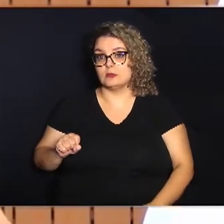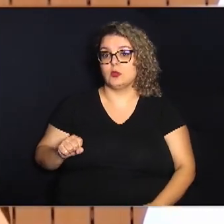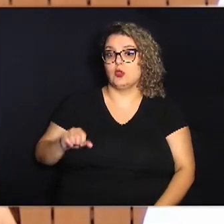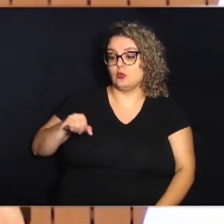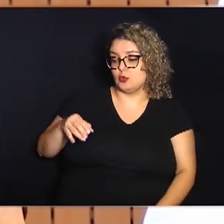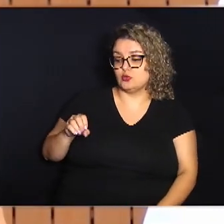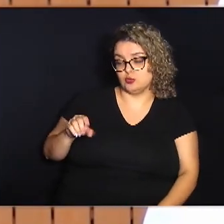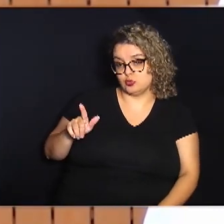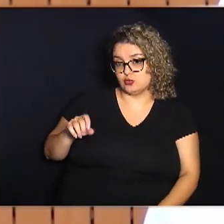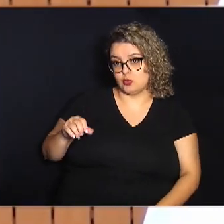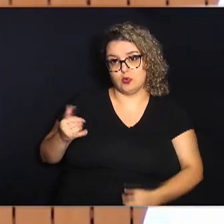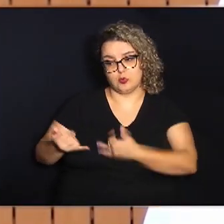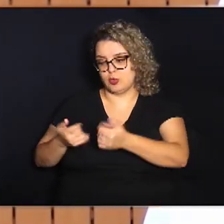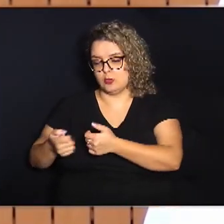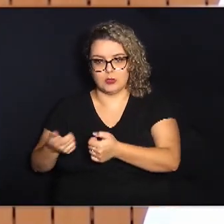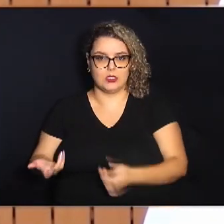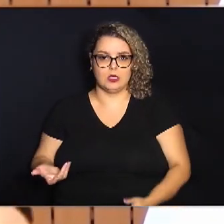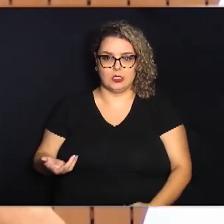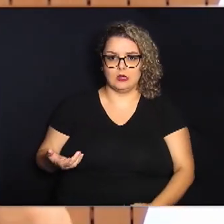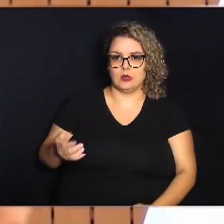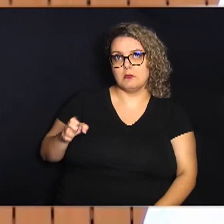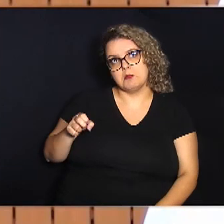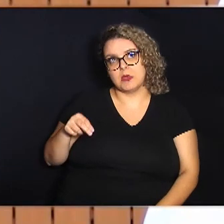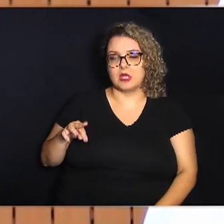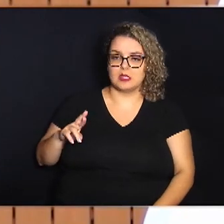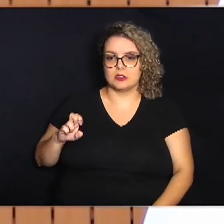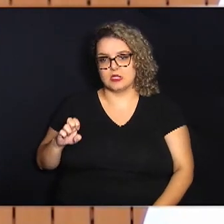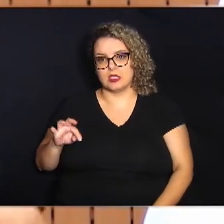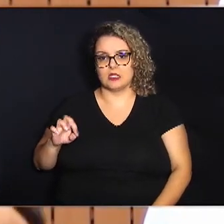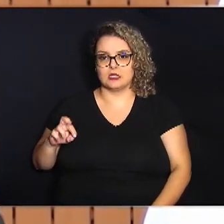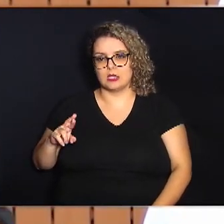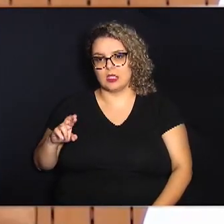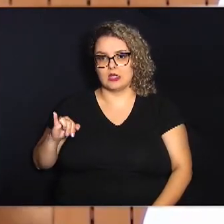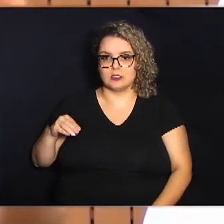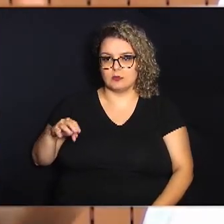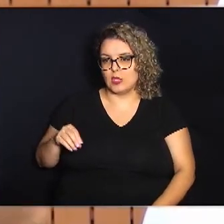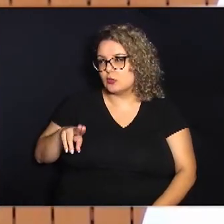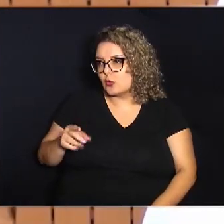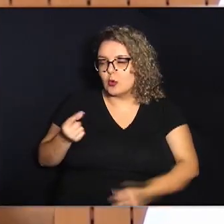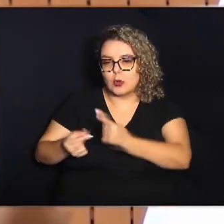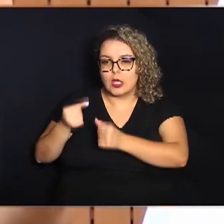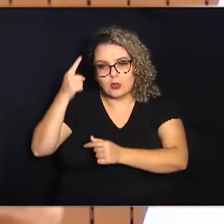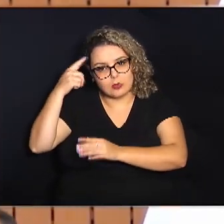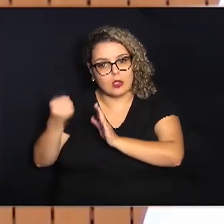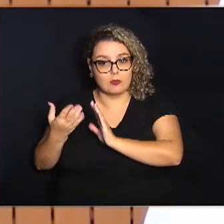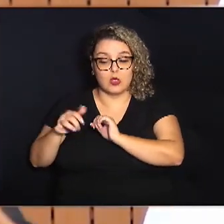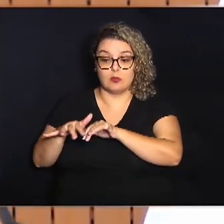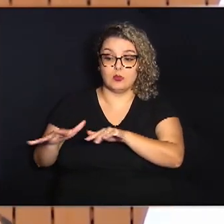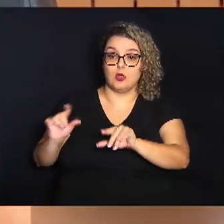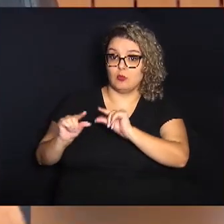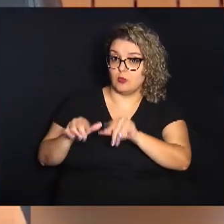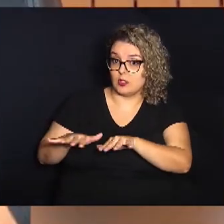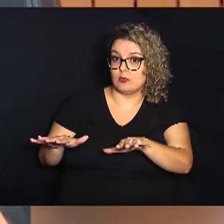né, ou se a gente pode falar de forma de entretenimento ou economia criativa, ampliando um pouquinho mais, né,